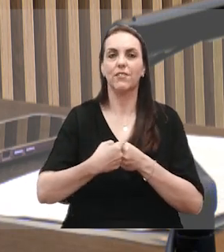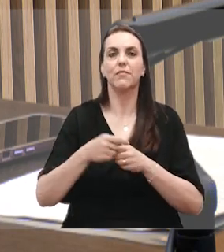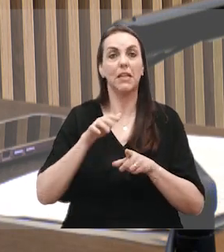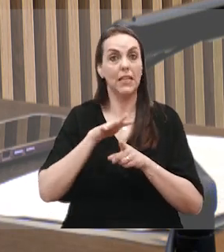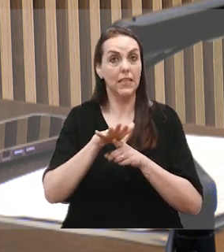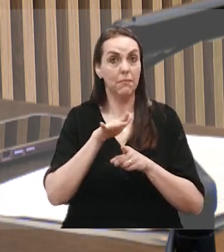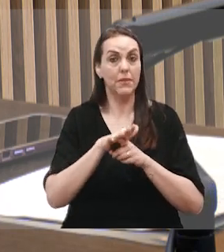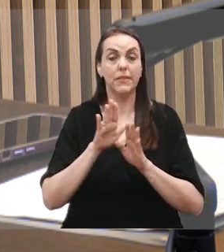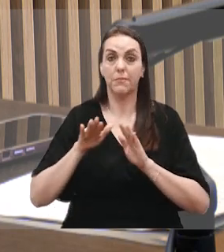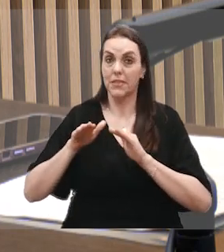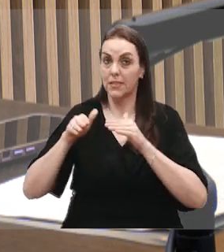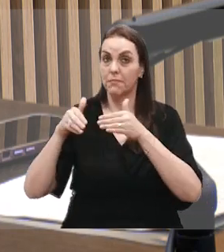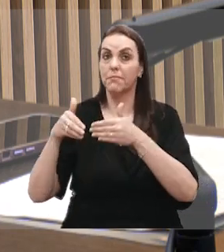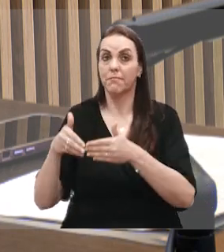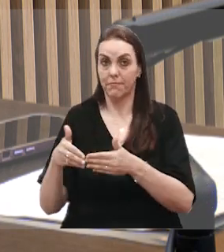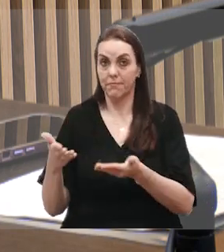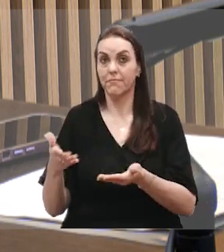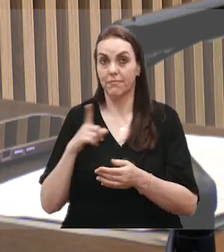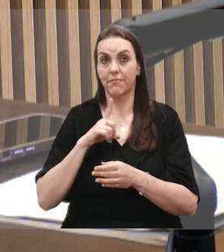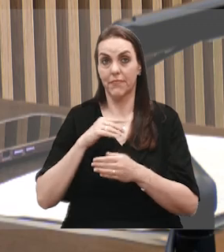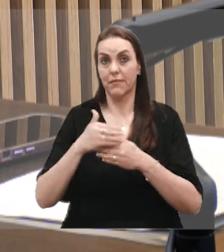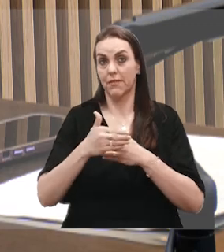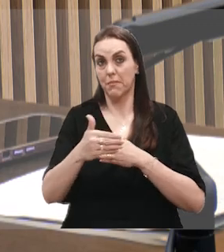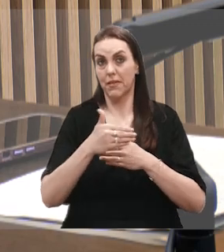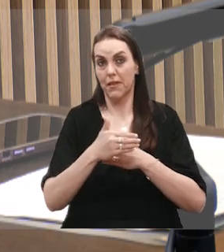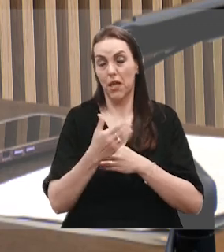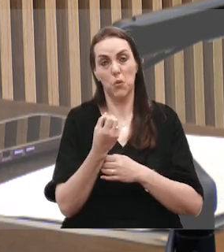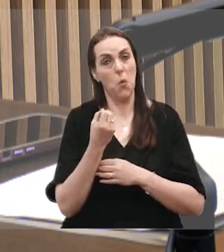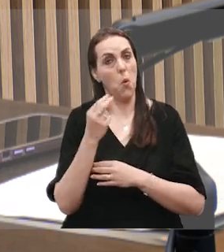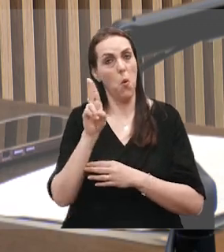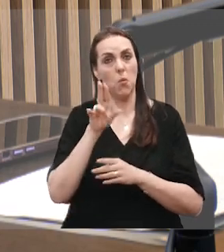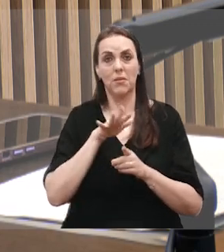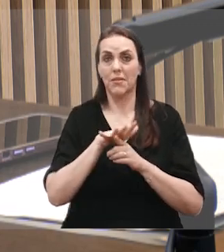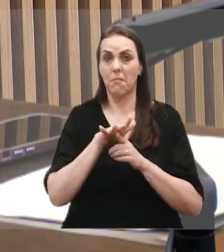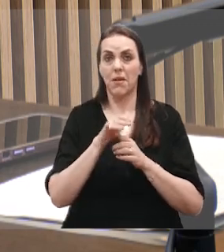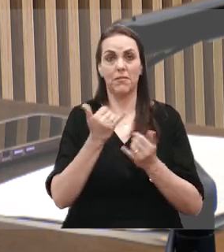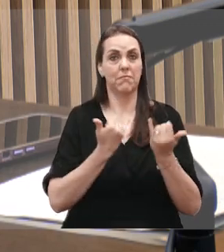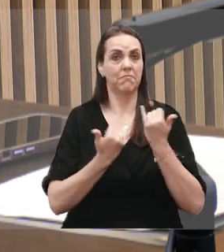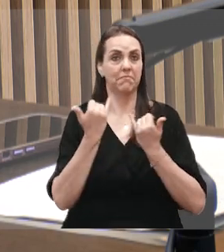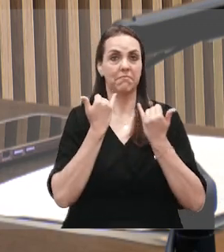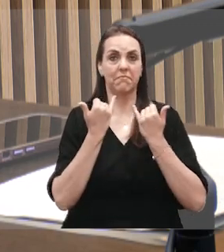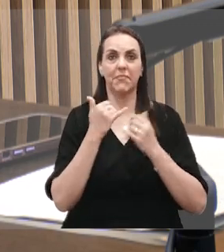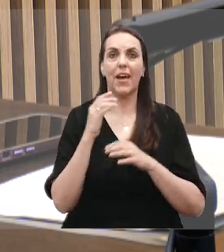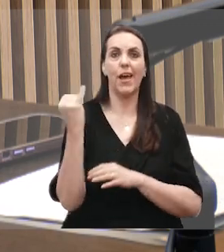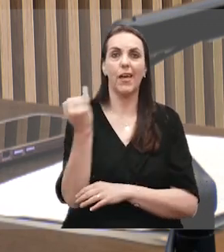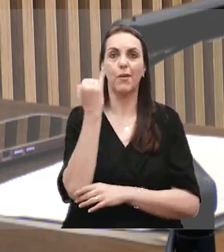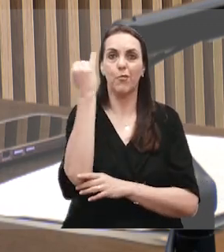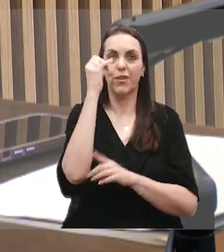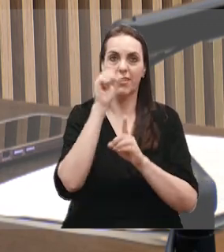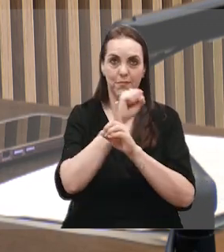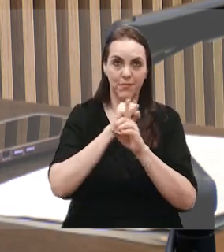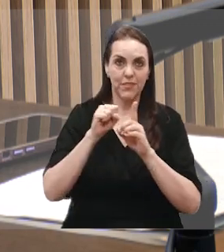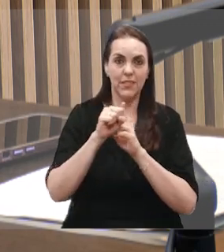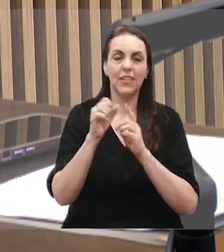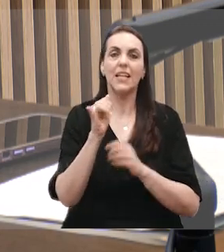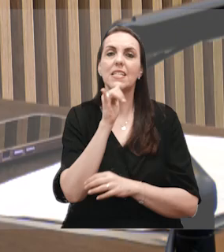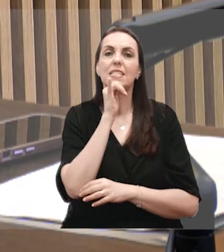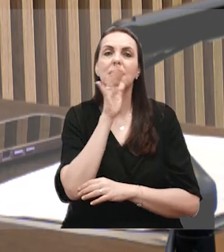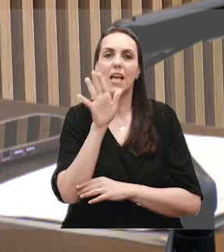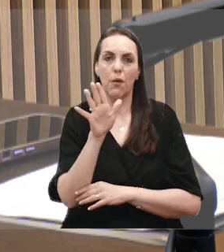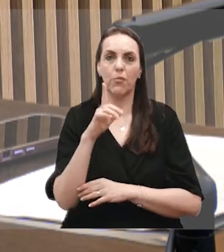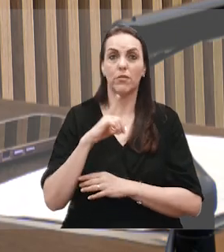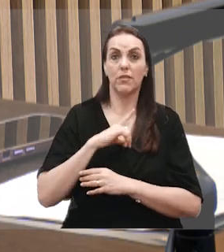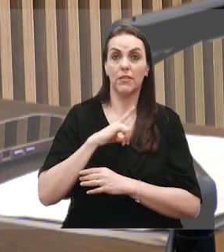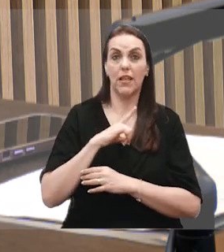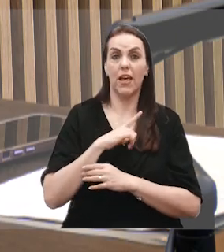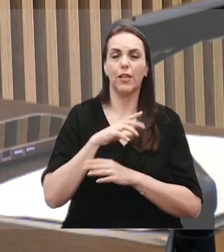demandas mais específicas que a gente tem dentro do mandato, ou seja, outras demandas que são importantes para a nossa sociedade. Por exemplo, a gente tem questões